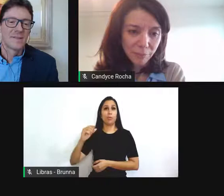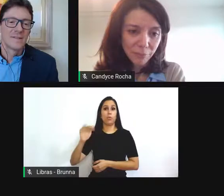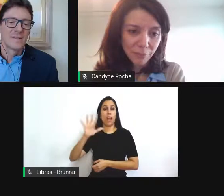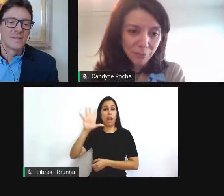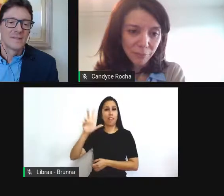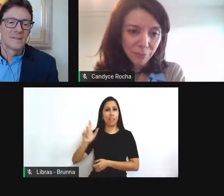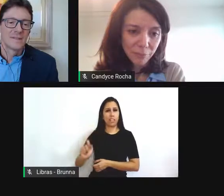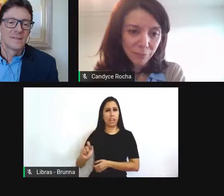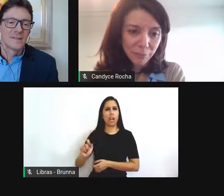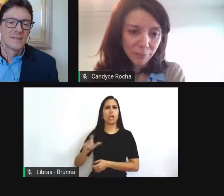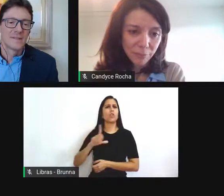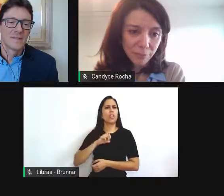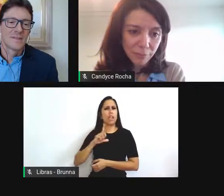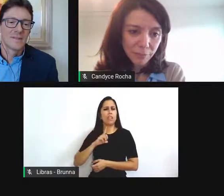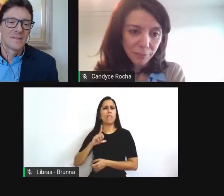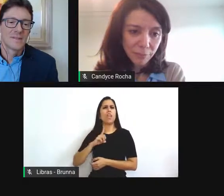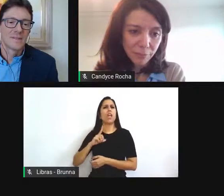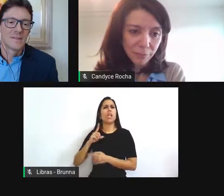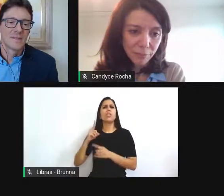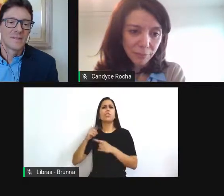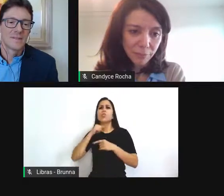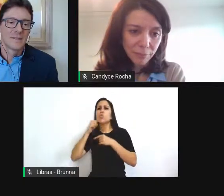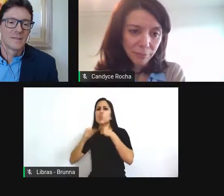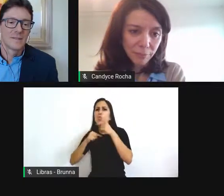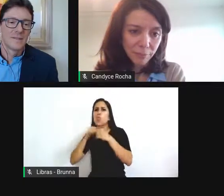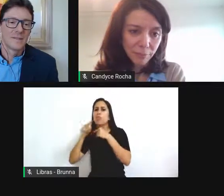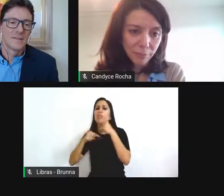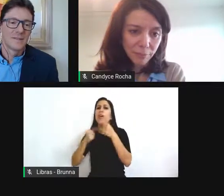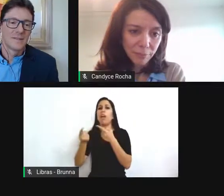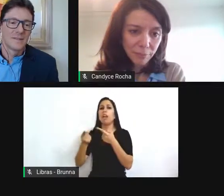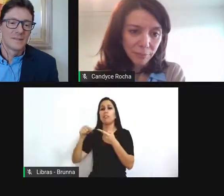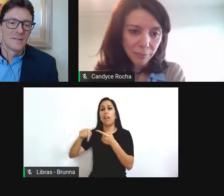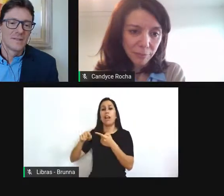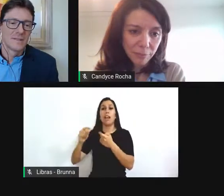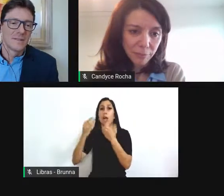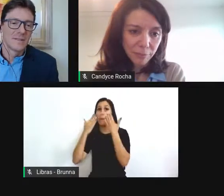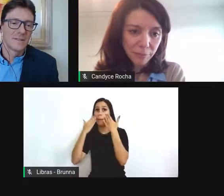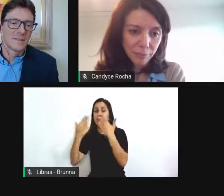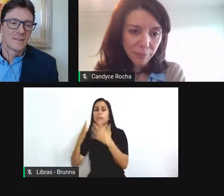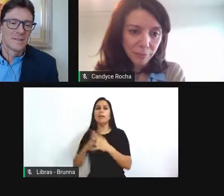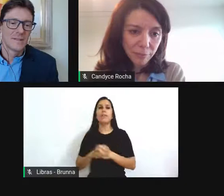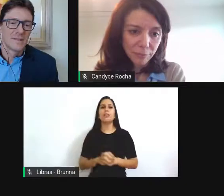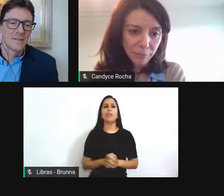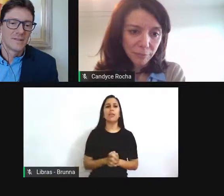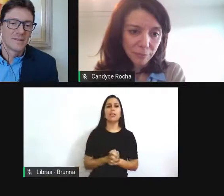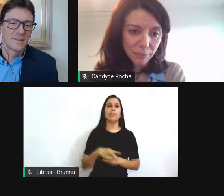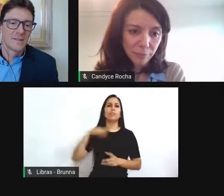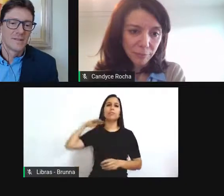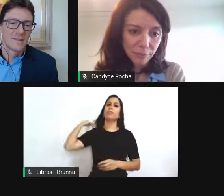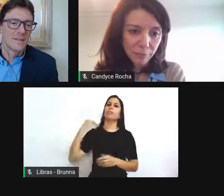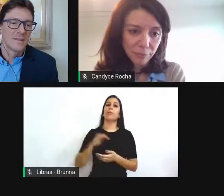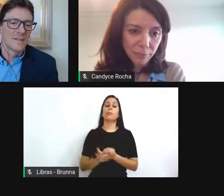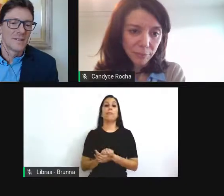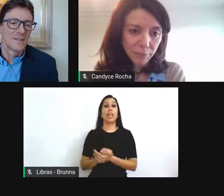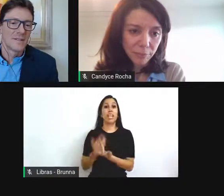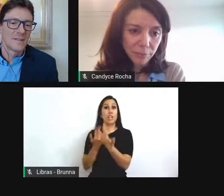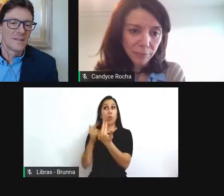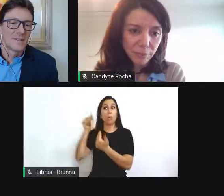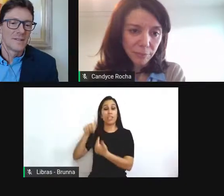dúvidas posteriormente, fora da apresentação. Igualmente, o Israel,